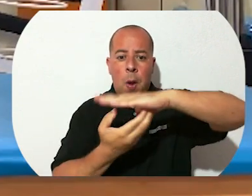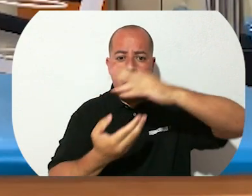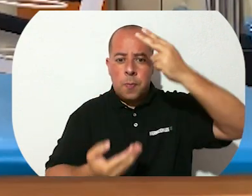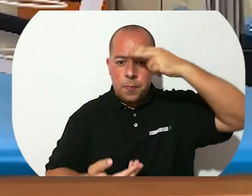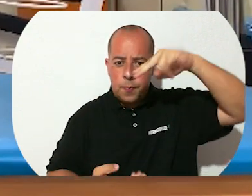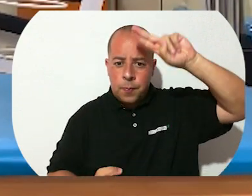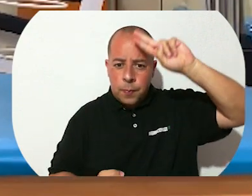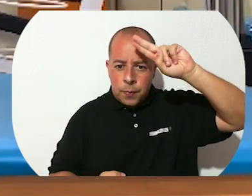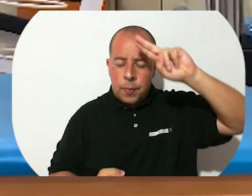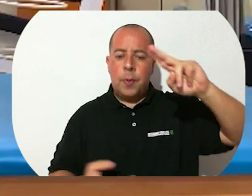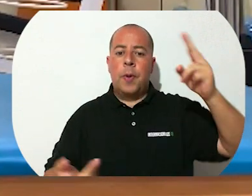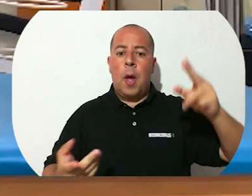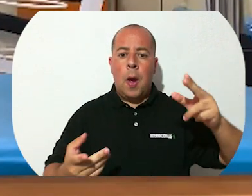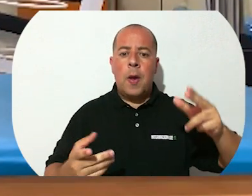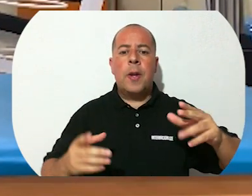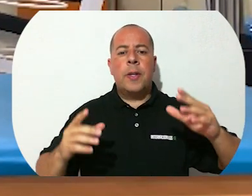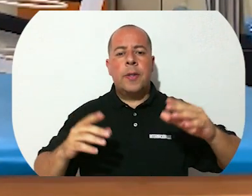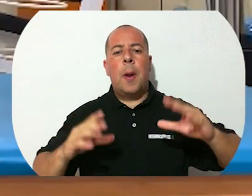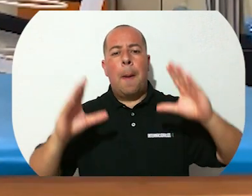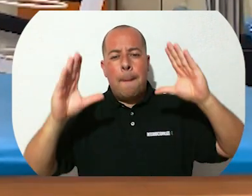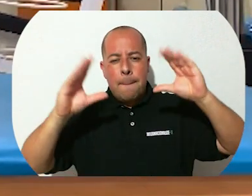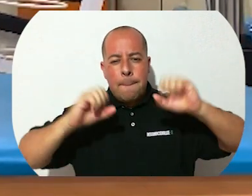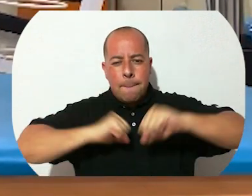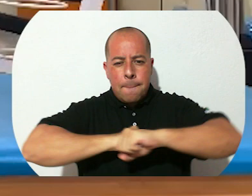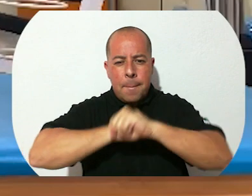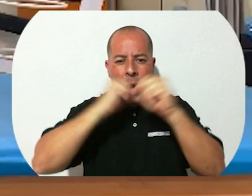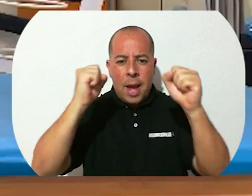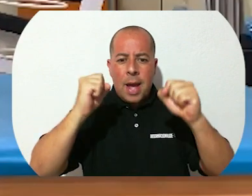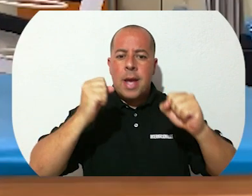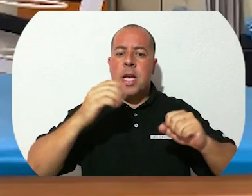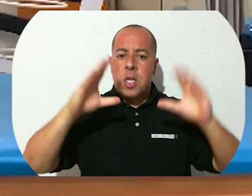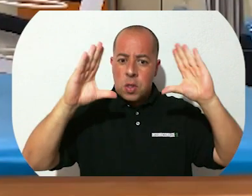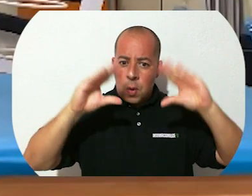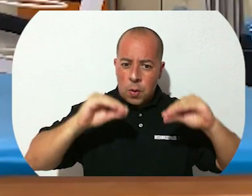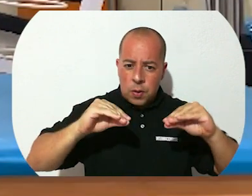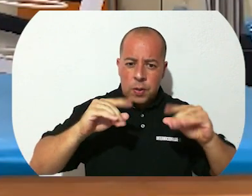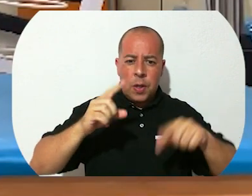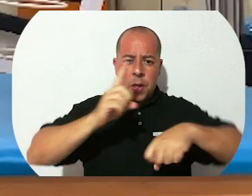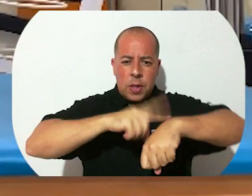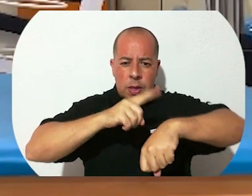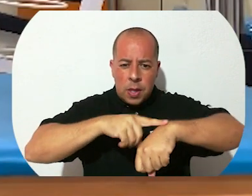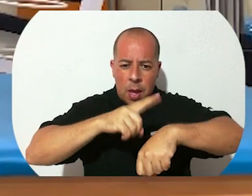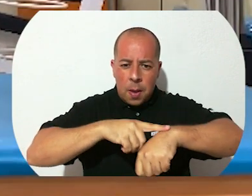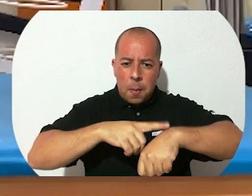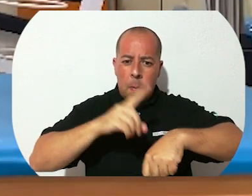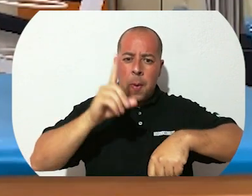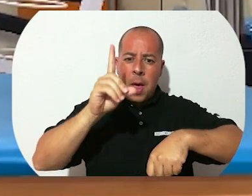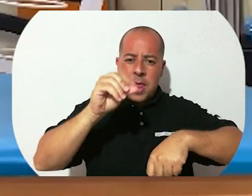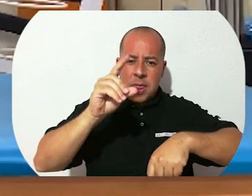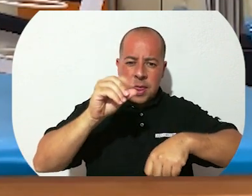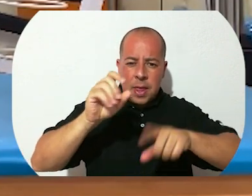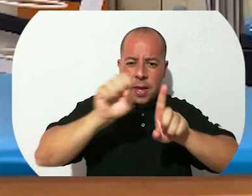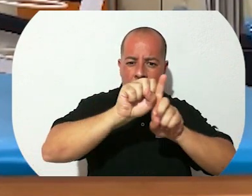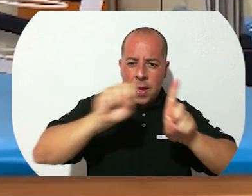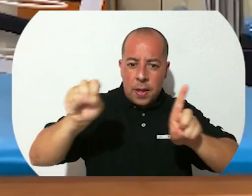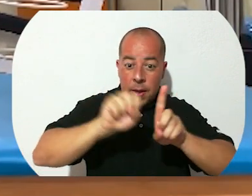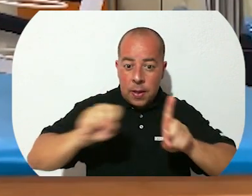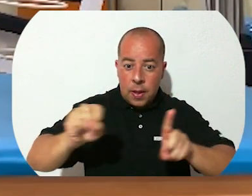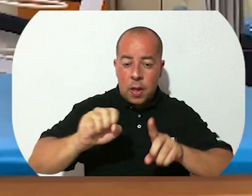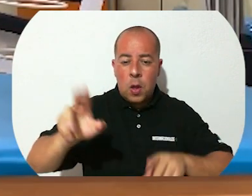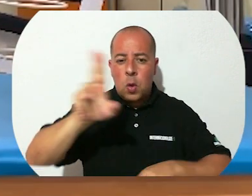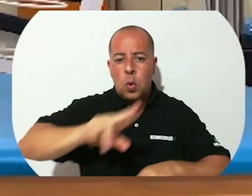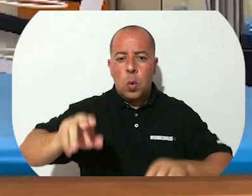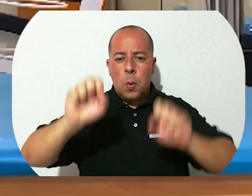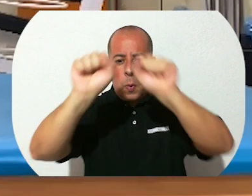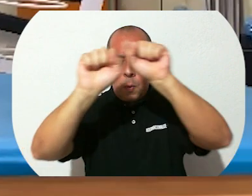é ofertado no campus Uruguaiana, em turno integral e com duração de 10 semestres. O ingresso ao